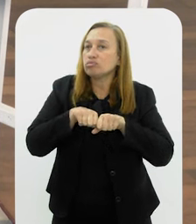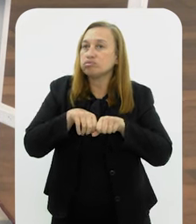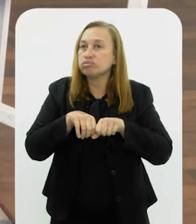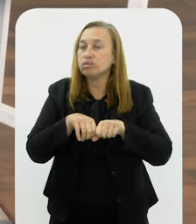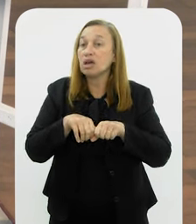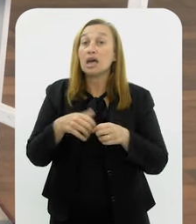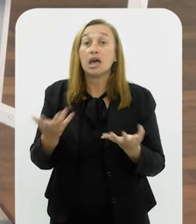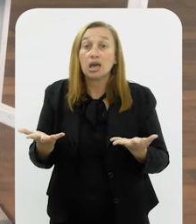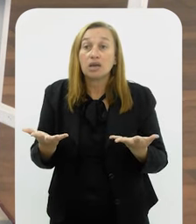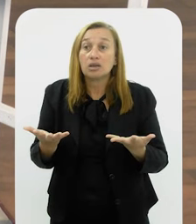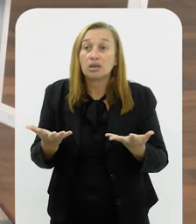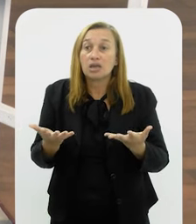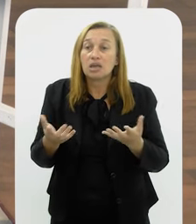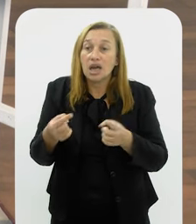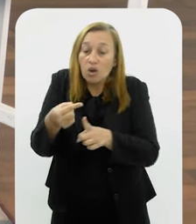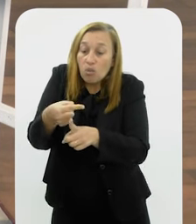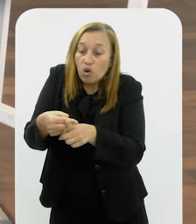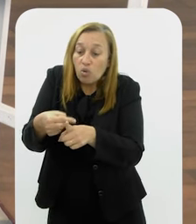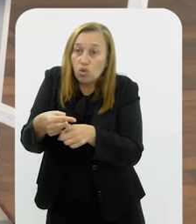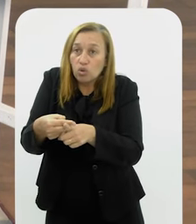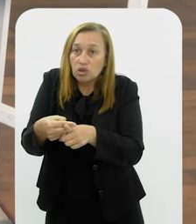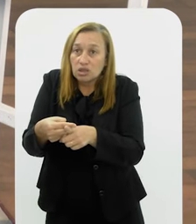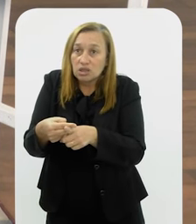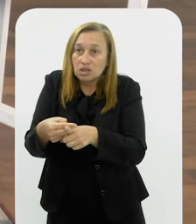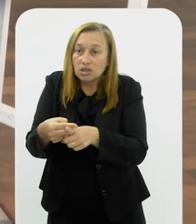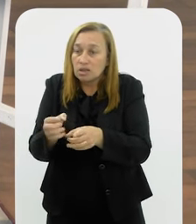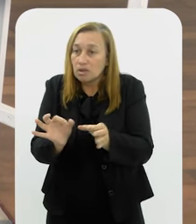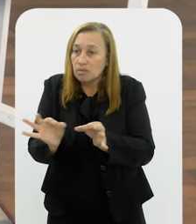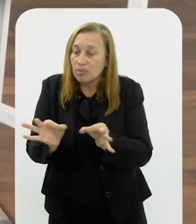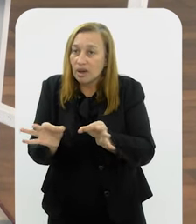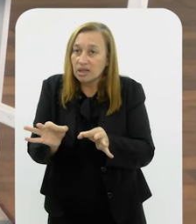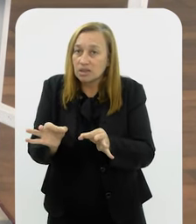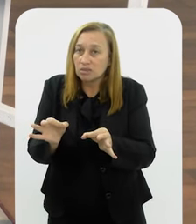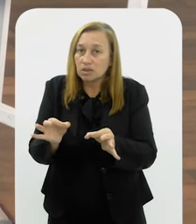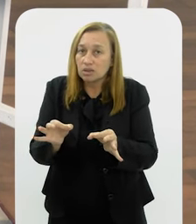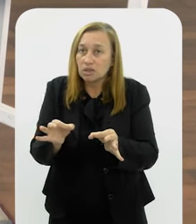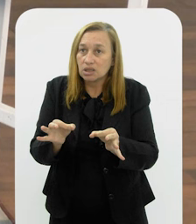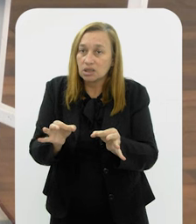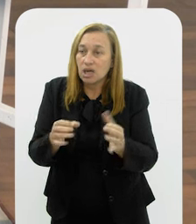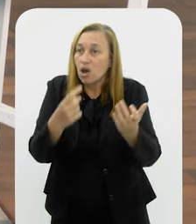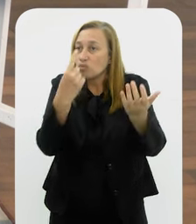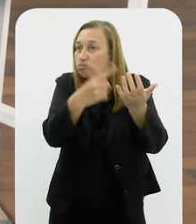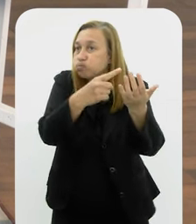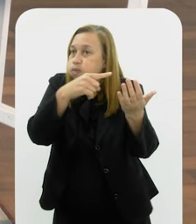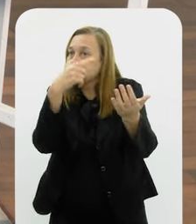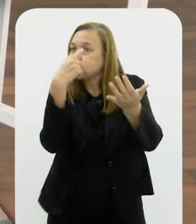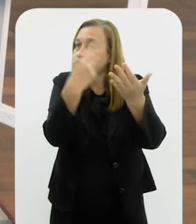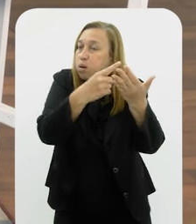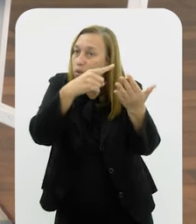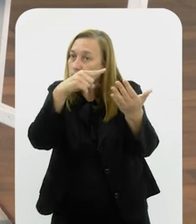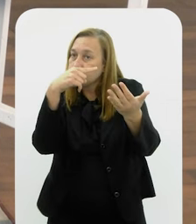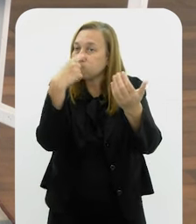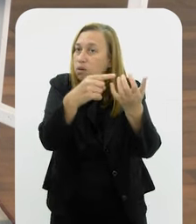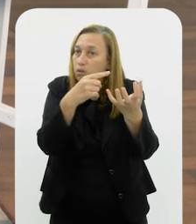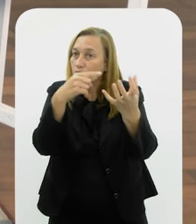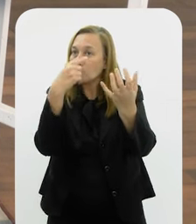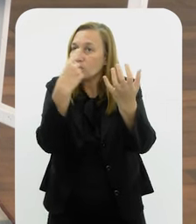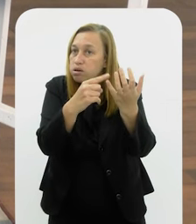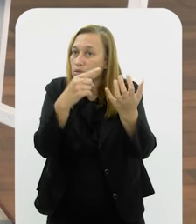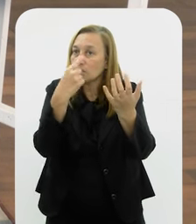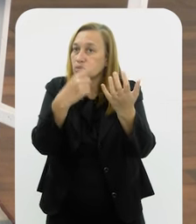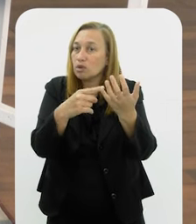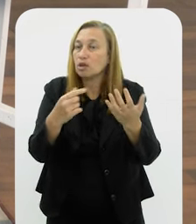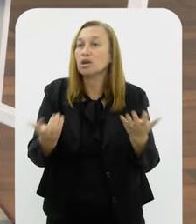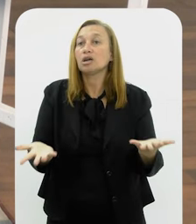Distribuíam, né? Era uma cruz a ala de tamborim da Mangueira. Maravilha. A Mangueira sempre inovou em termos de bateria,